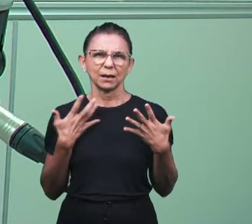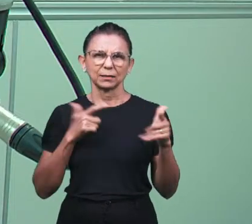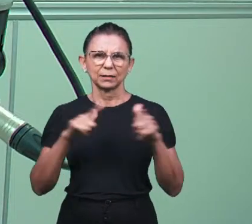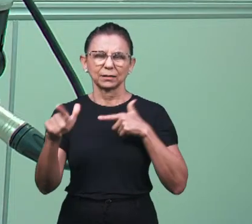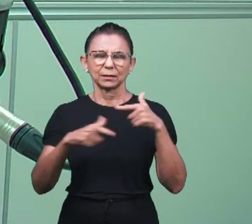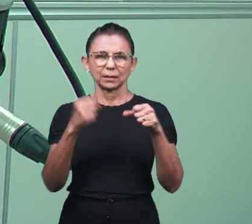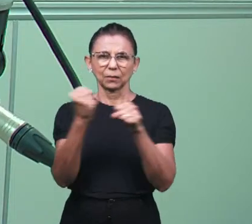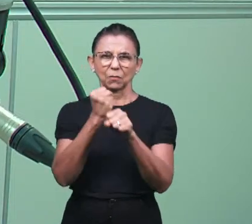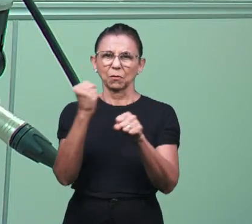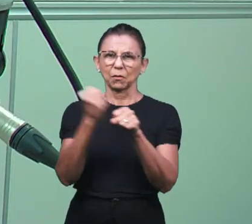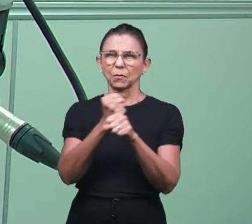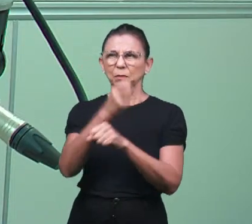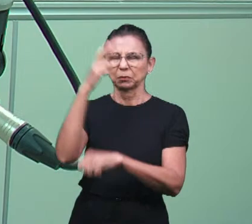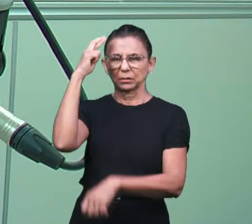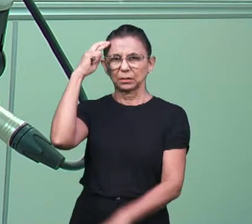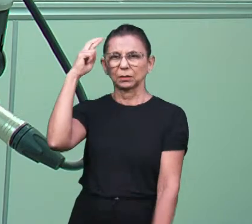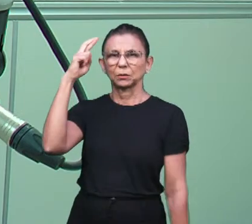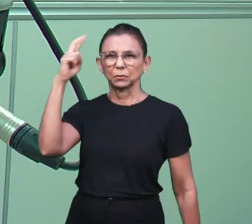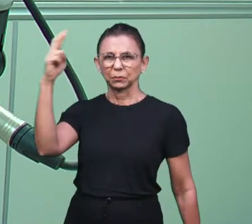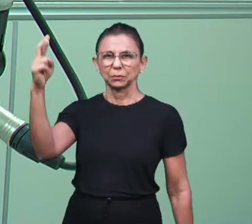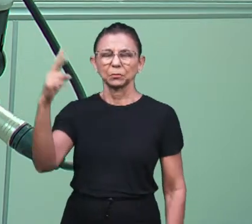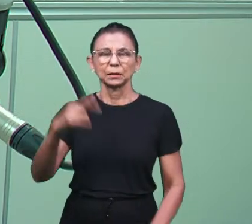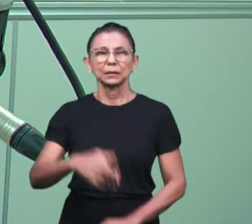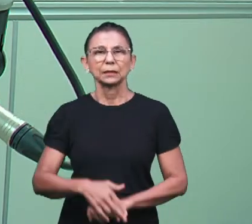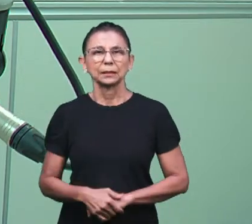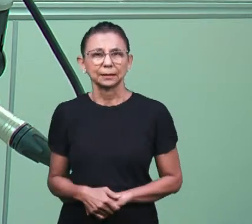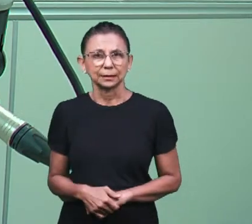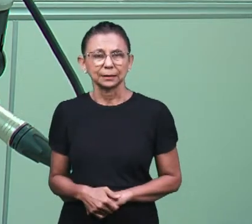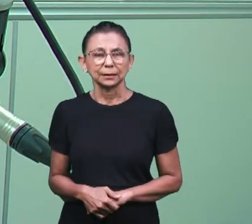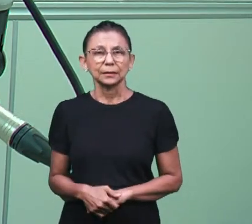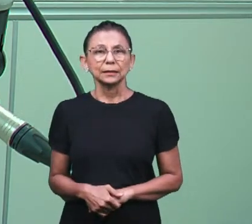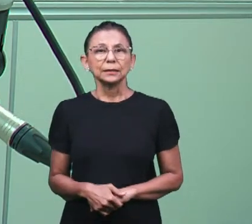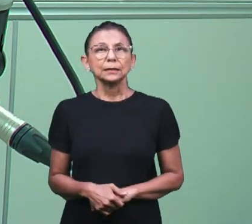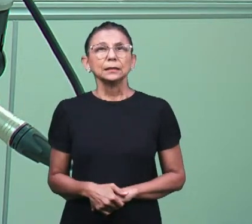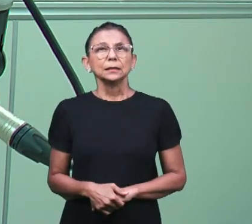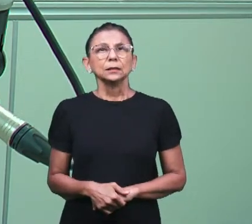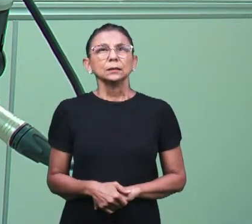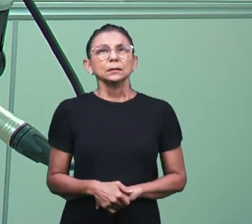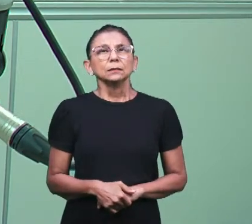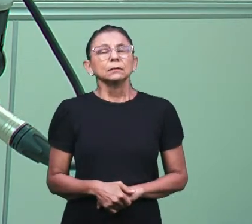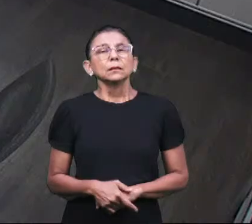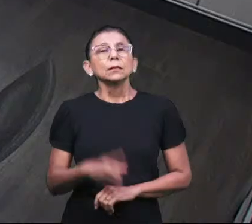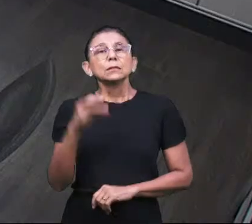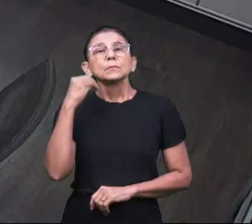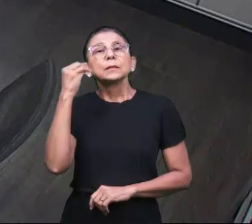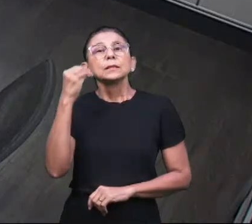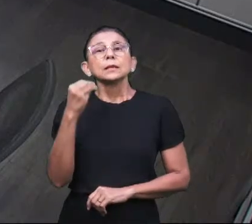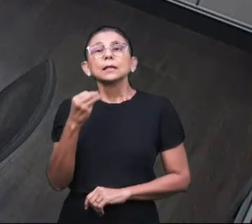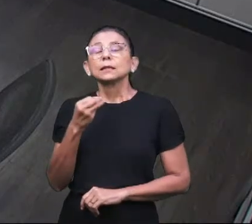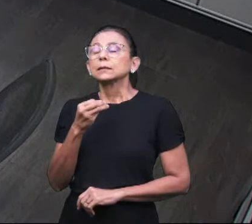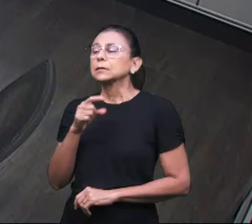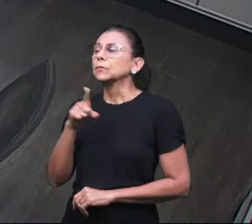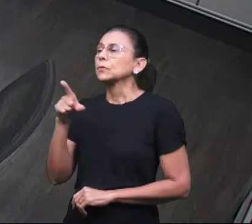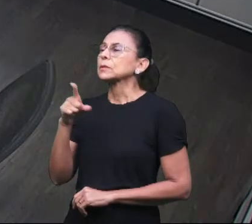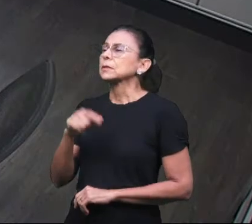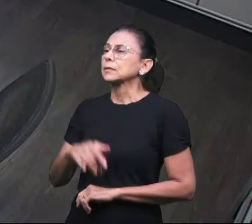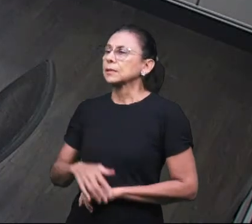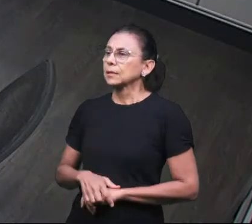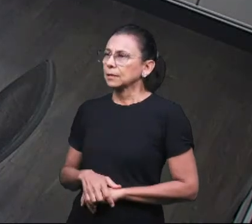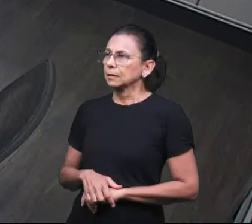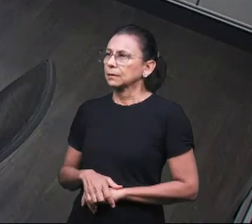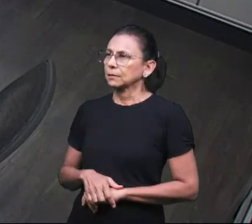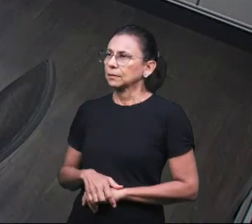obra. Qual a experiência que você tem no trabalho com as senhoras? Você que é um